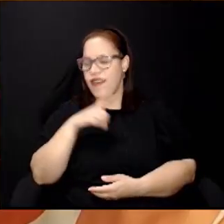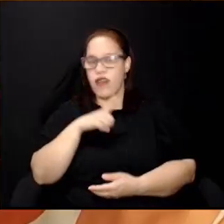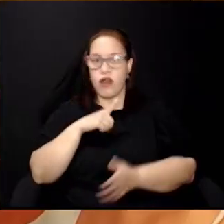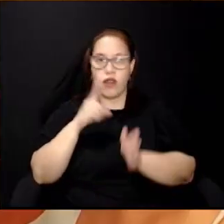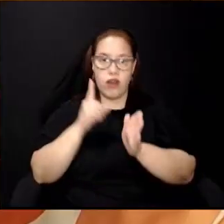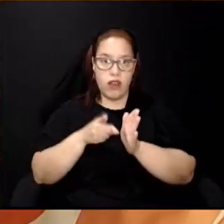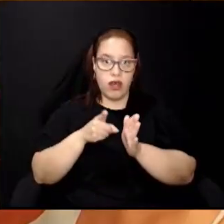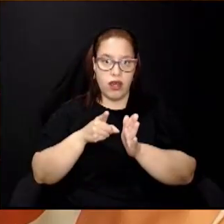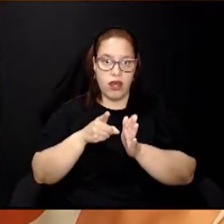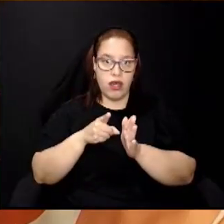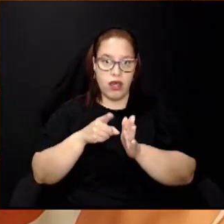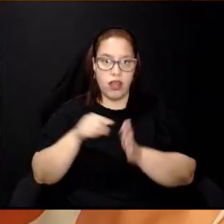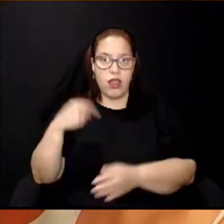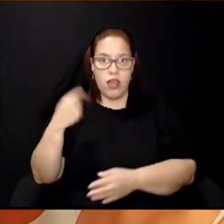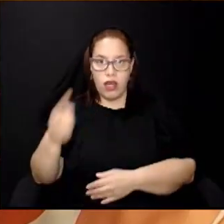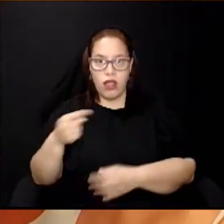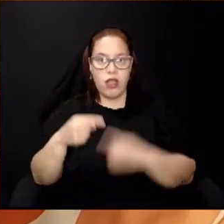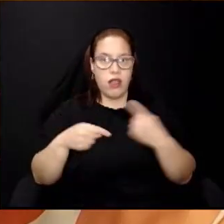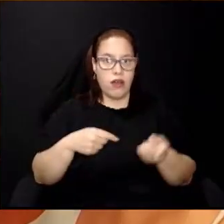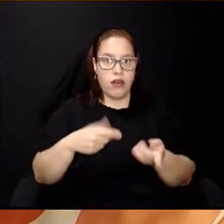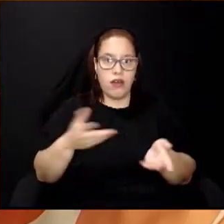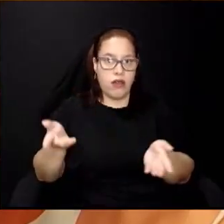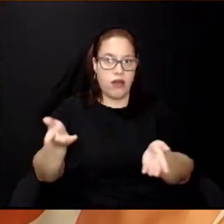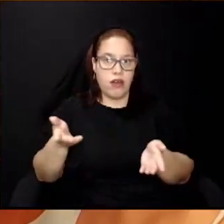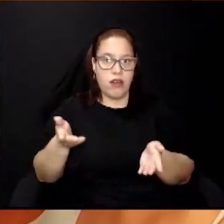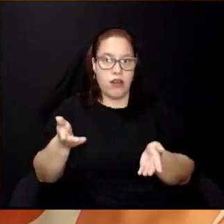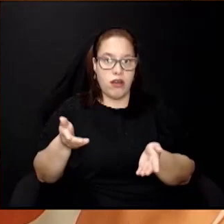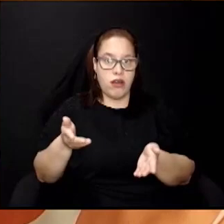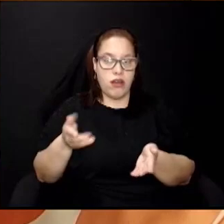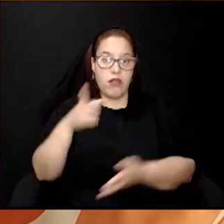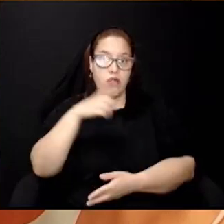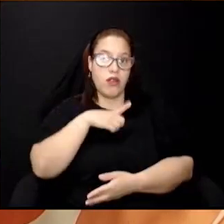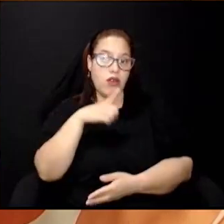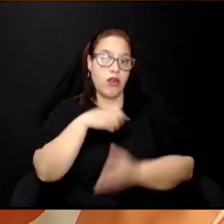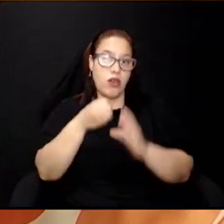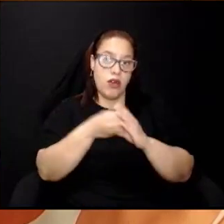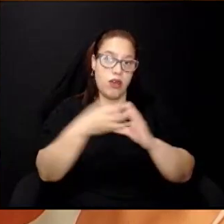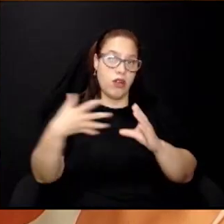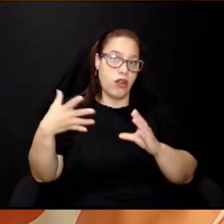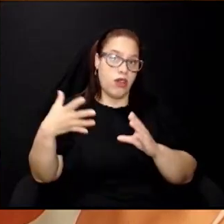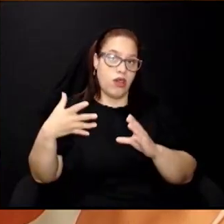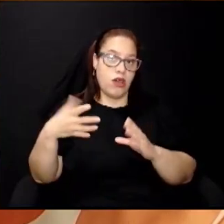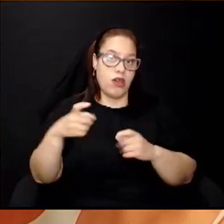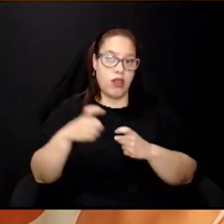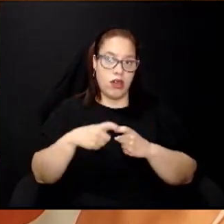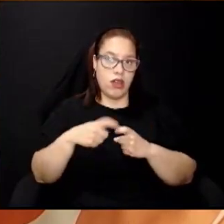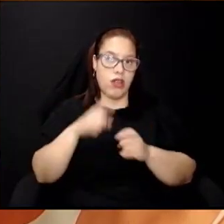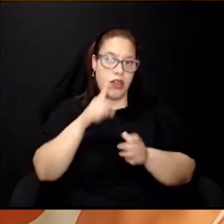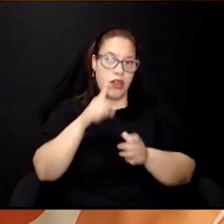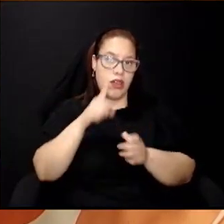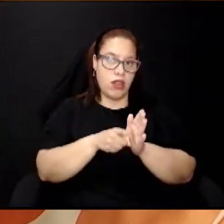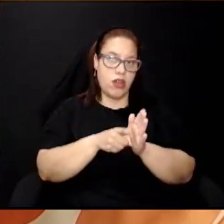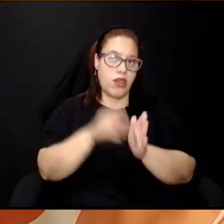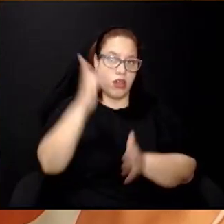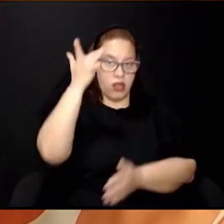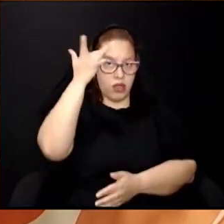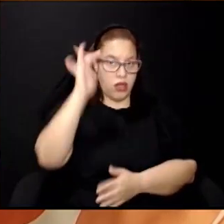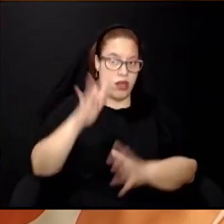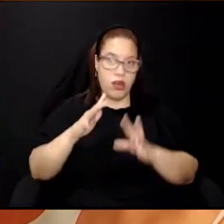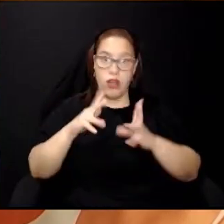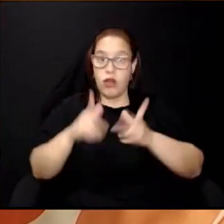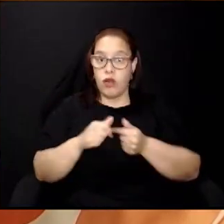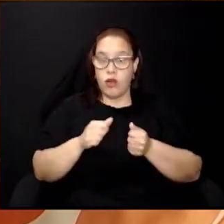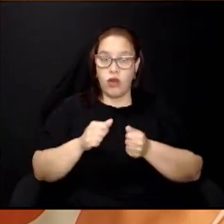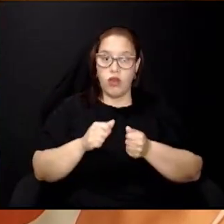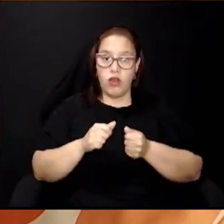em outros, porque de repente, né, ele tem algumas características, mas esse médico que diagnosticou, ele não entende totalmente. Então,